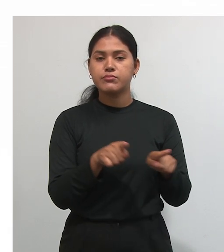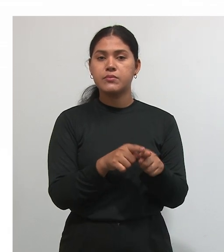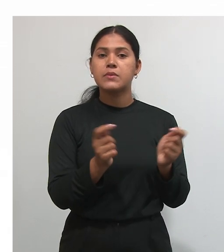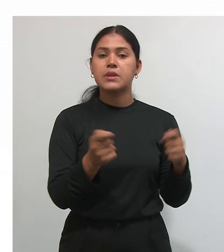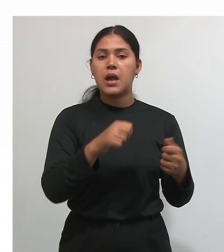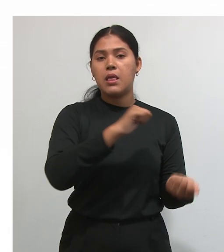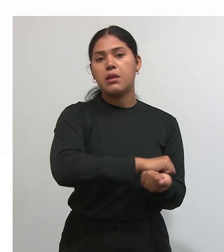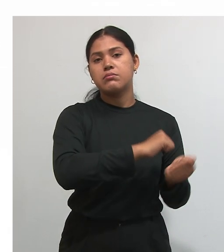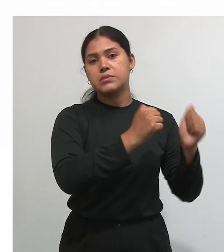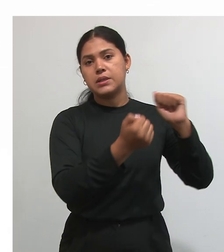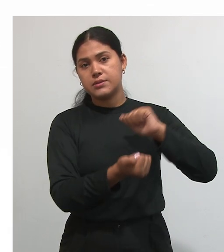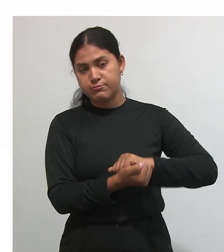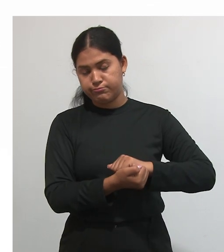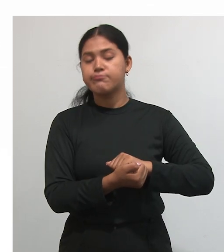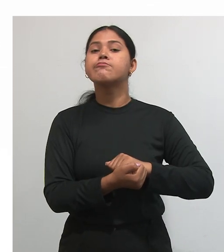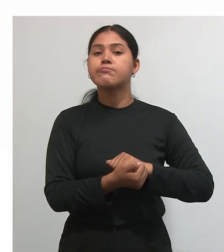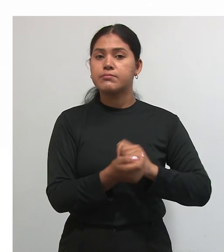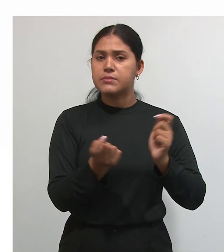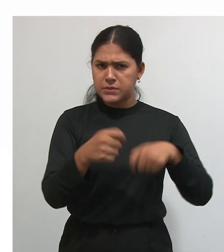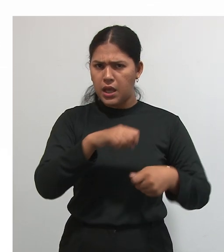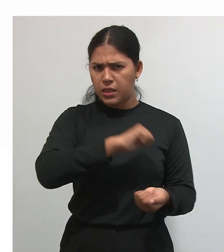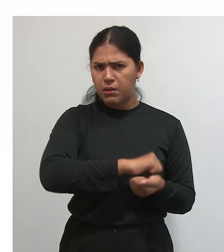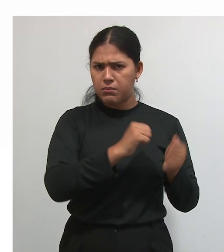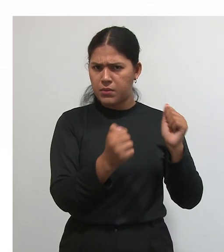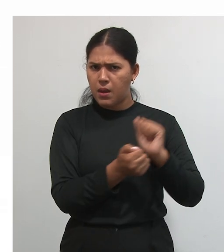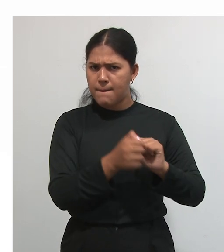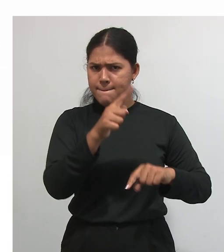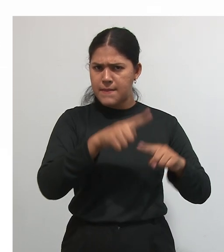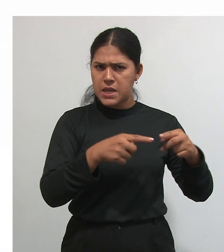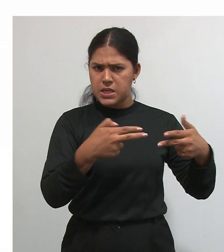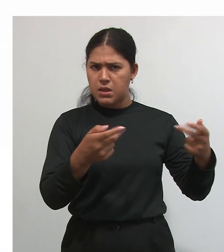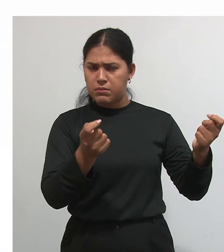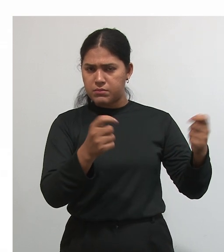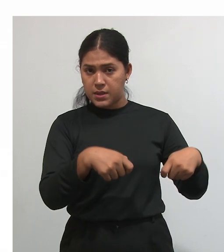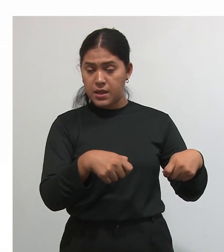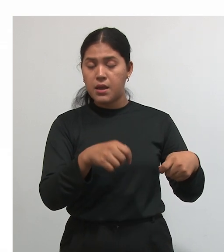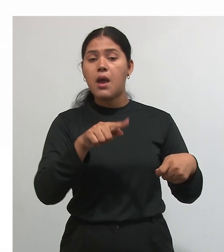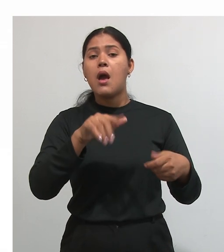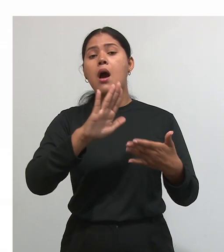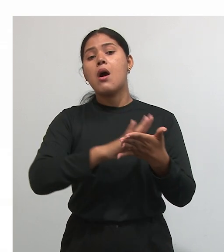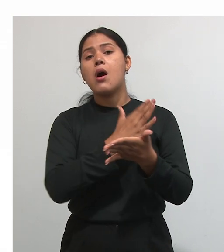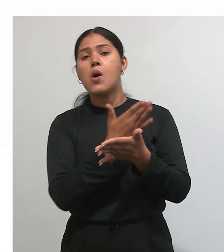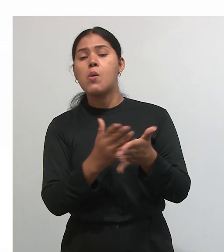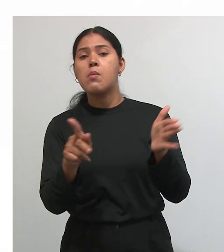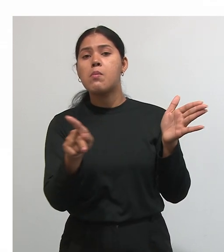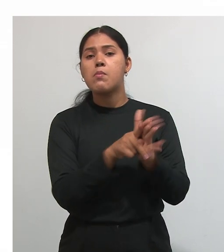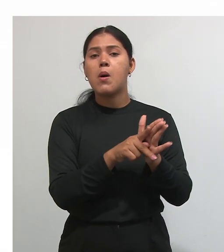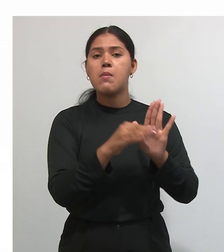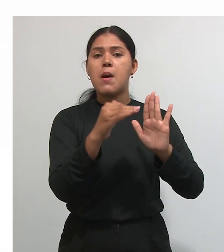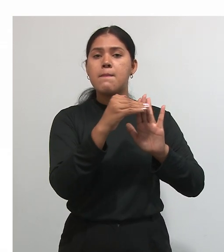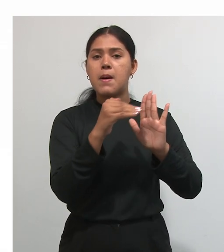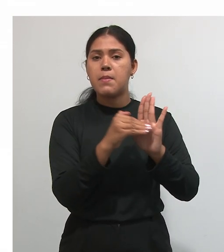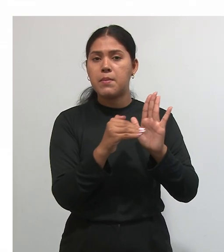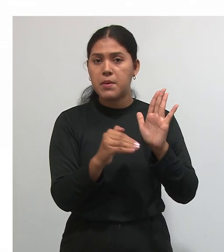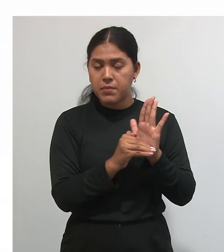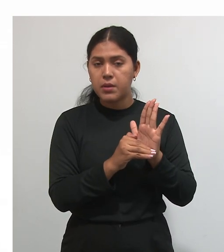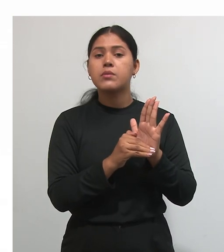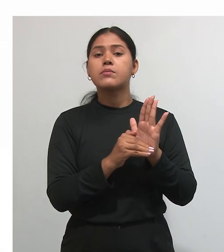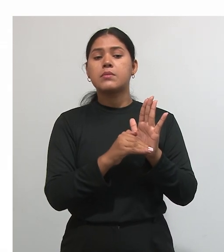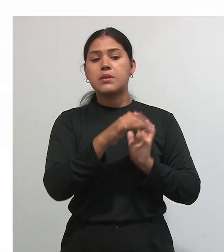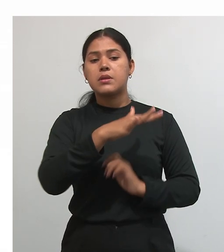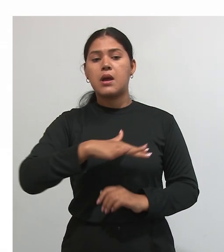transformabilidade, se ele pode ser transformado. Então, ele trouxe aqui algumas dessas identificações para eu